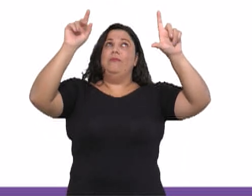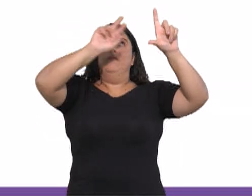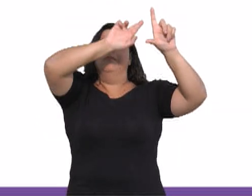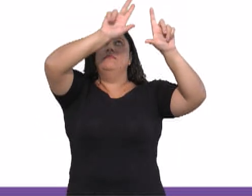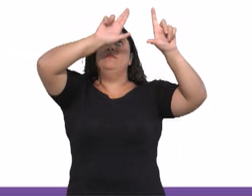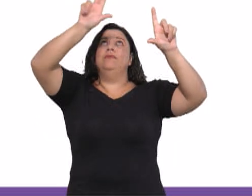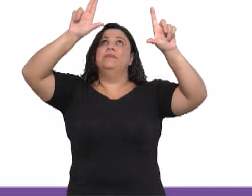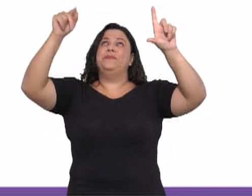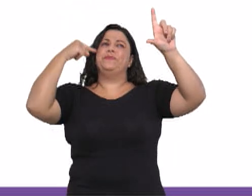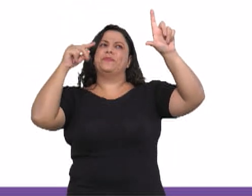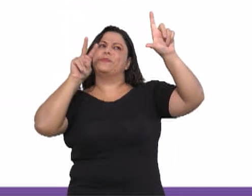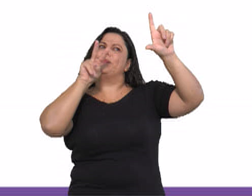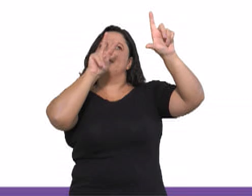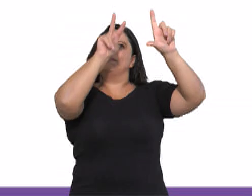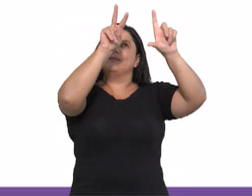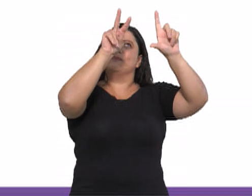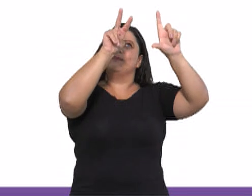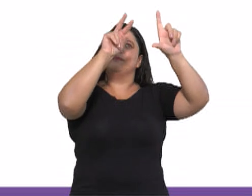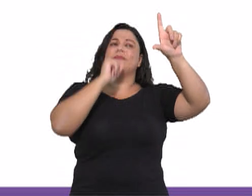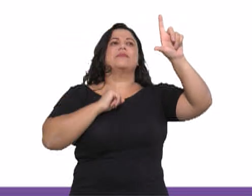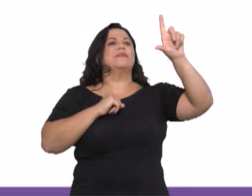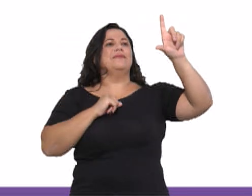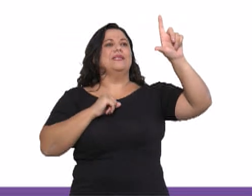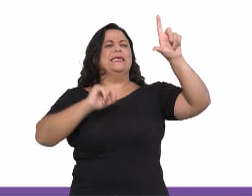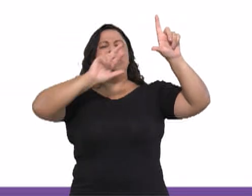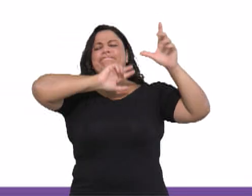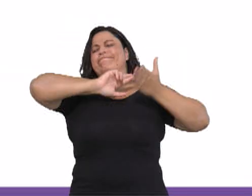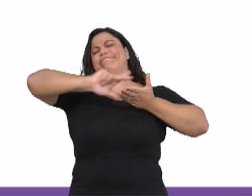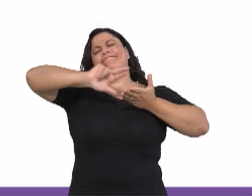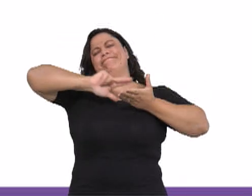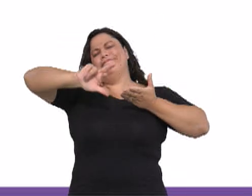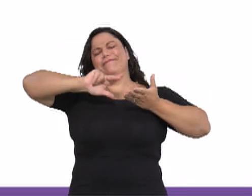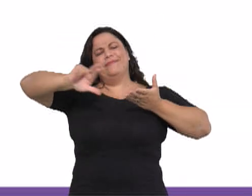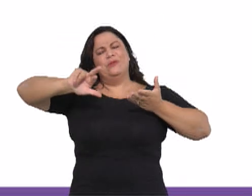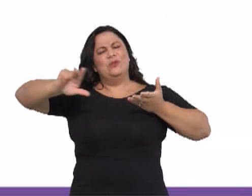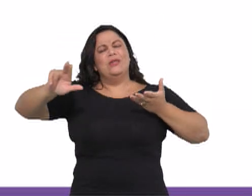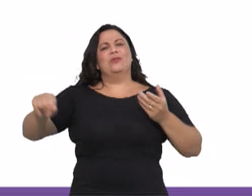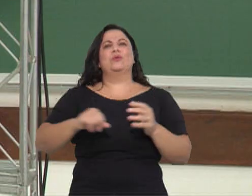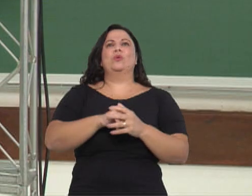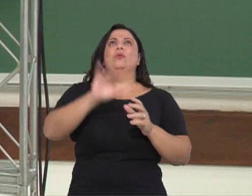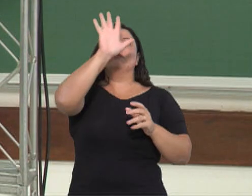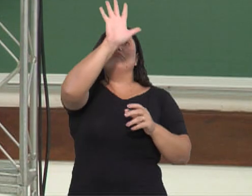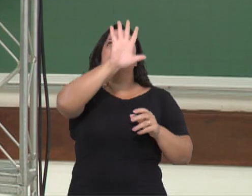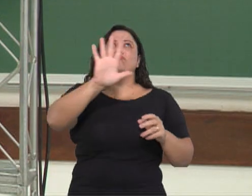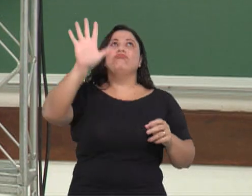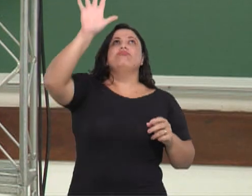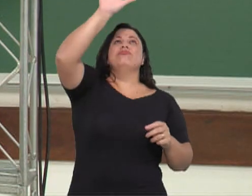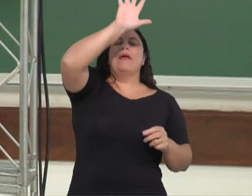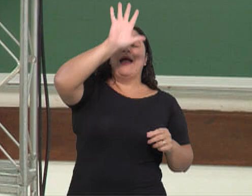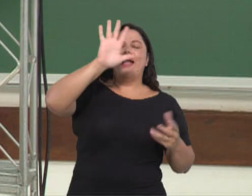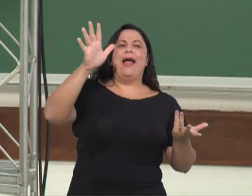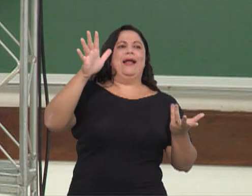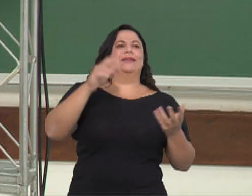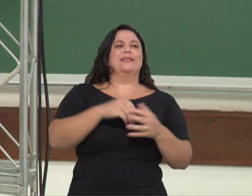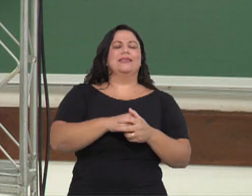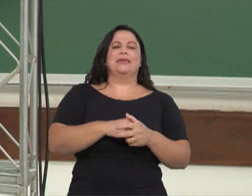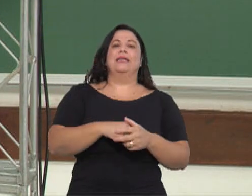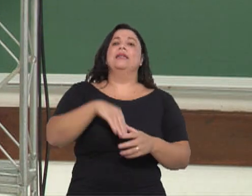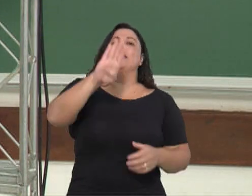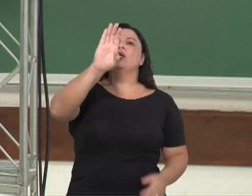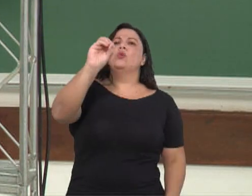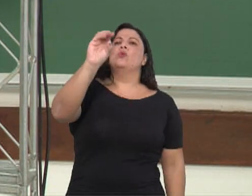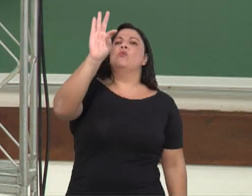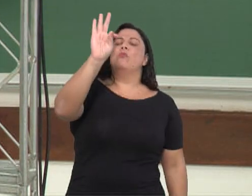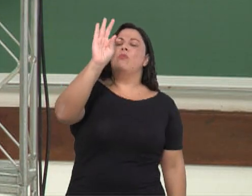Iara, Saci, entre muitas outras. A mula sem cabeça, o boto, isso é mais lá no Nordeste, né? O